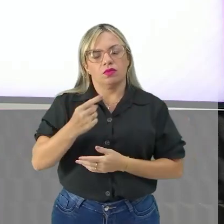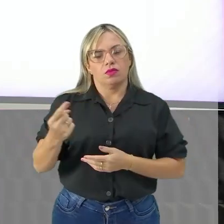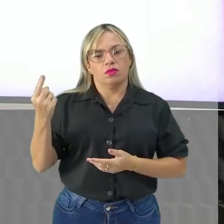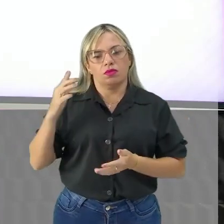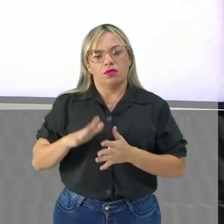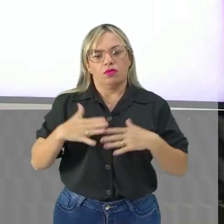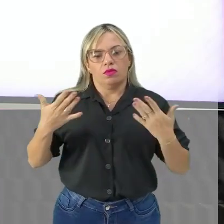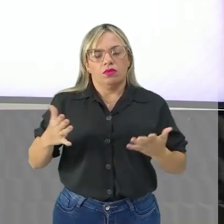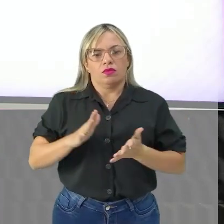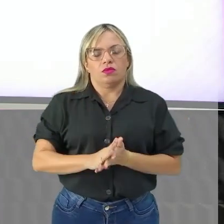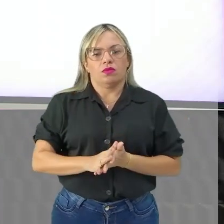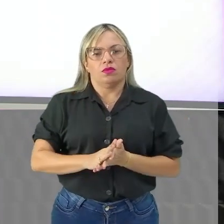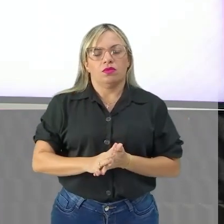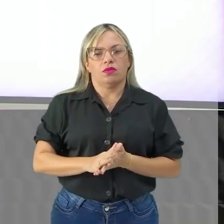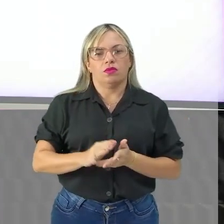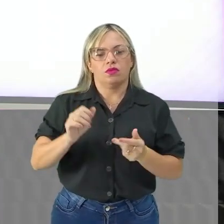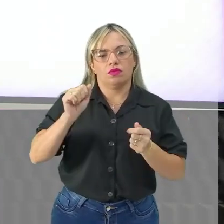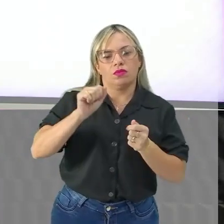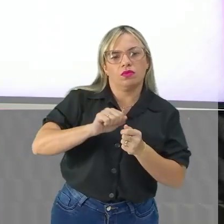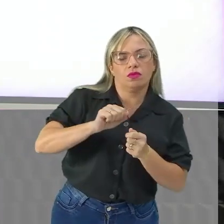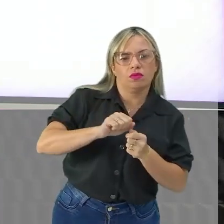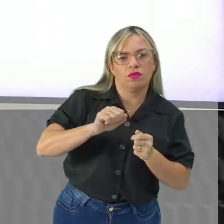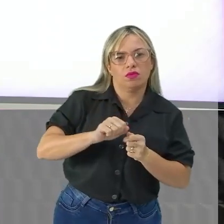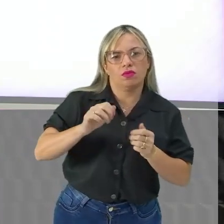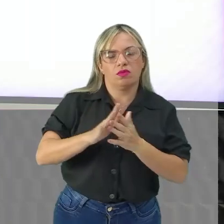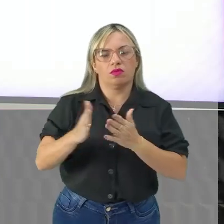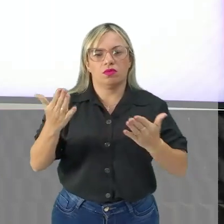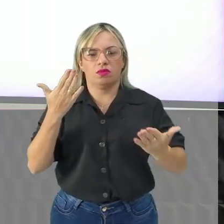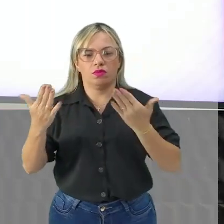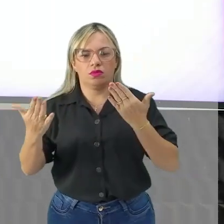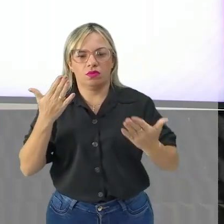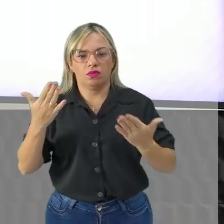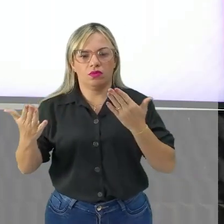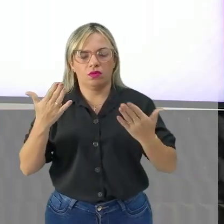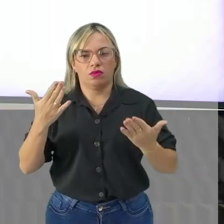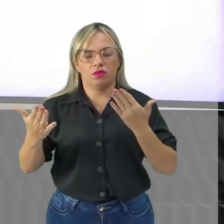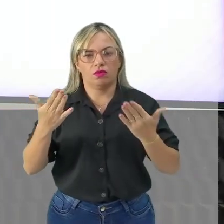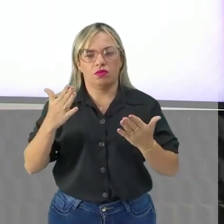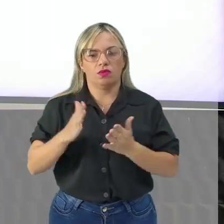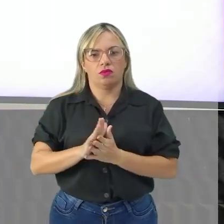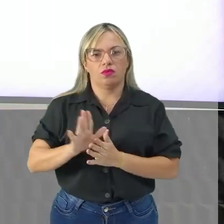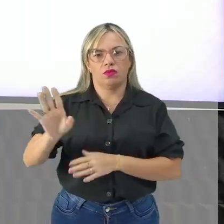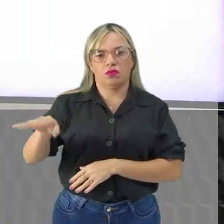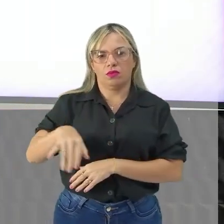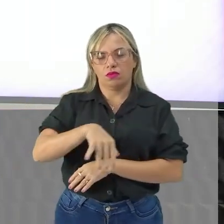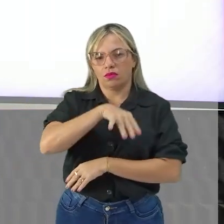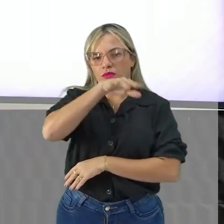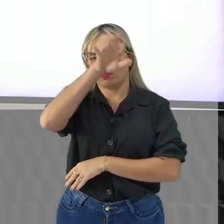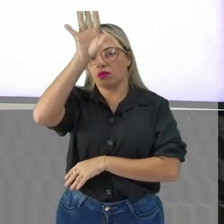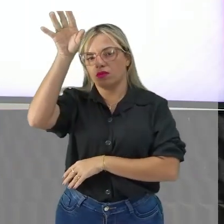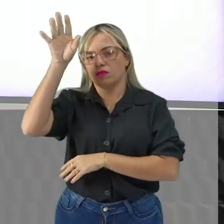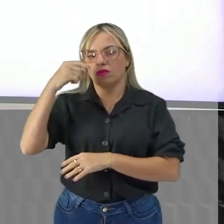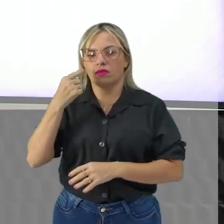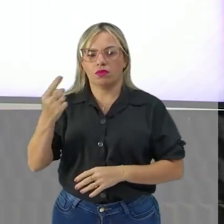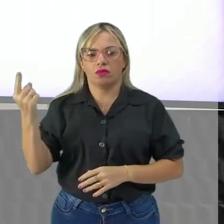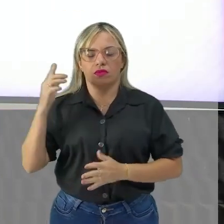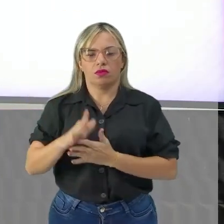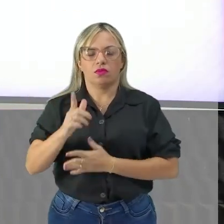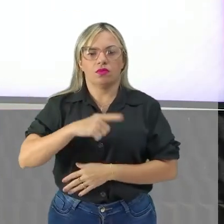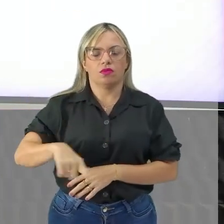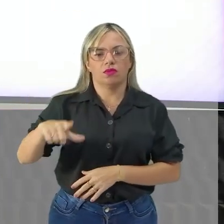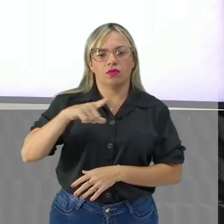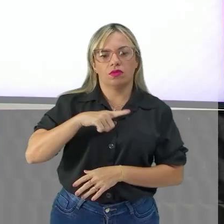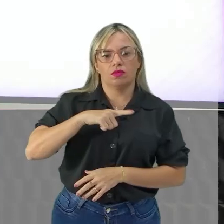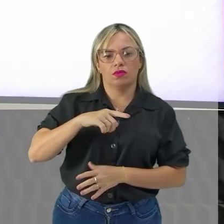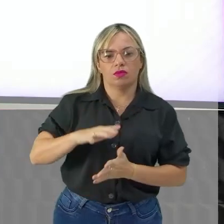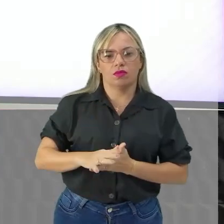Aí faz uma comparação com a perna de um elefante, né? Então, acho que tem relação com